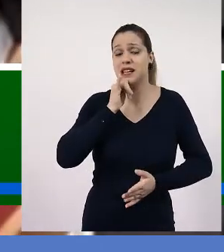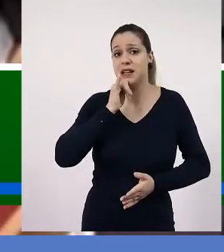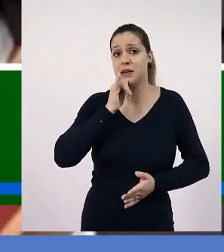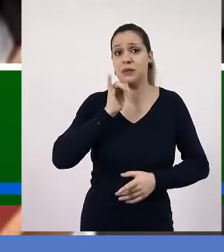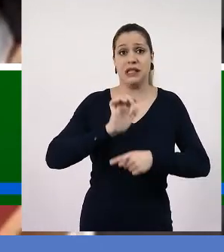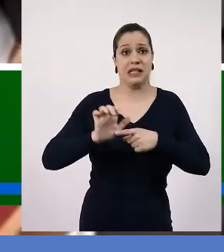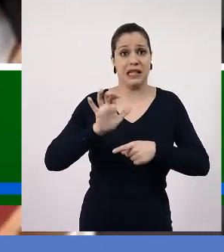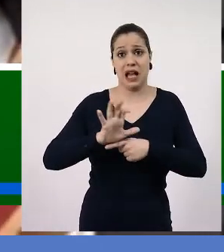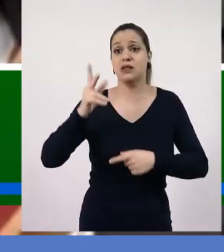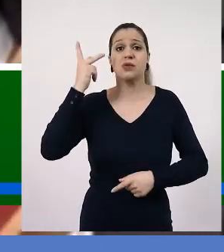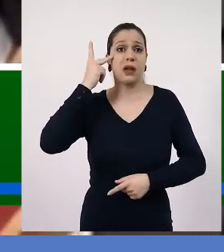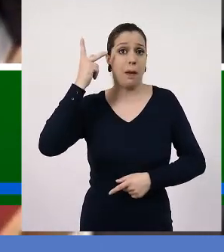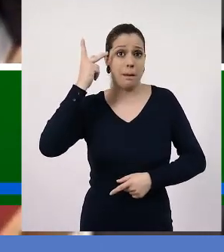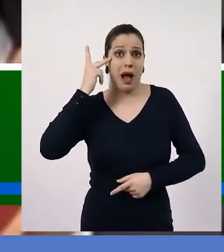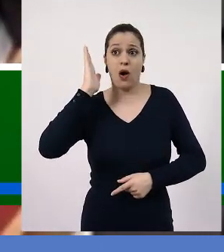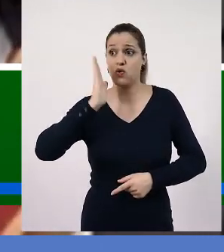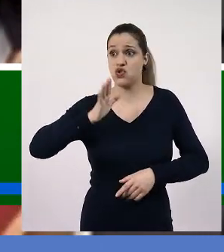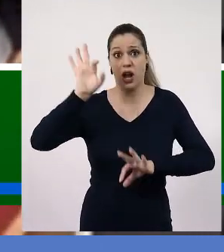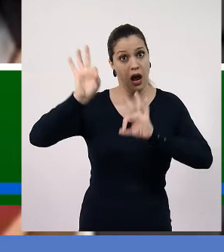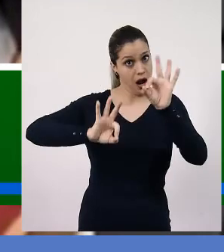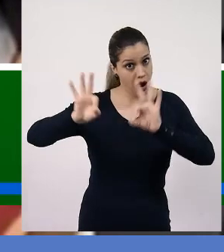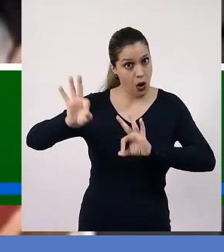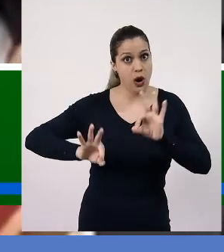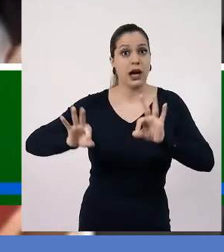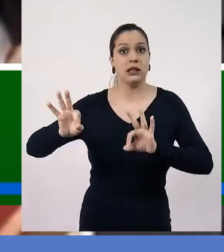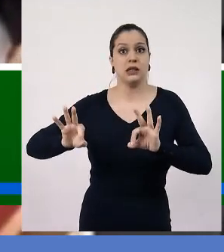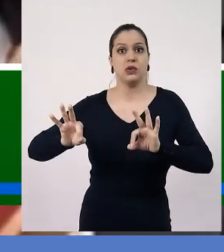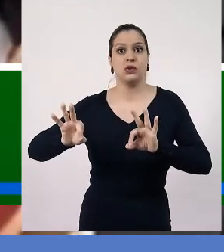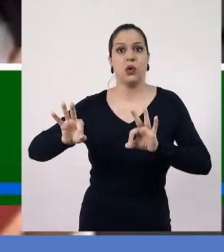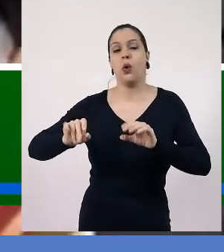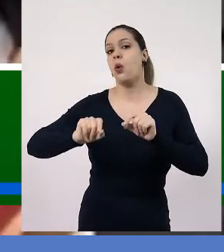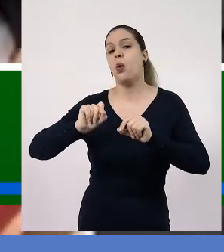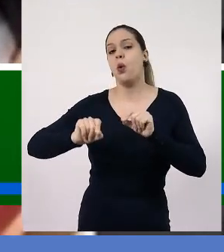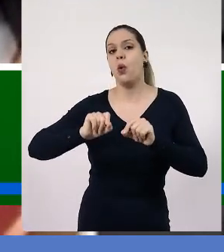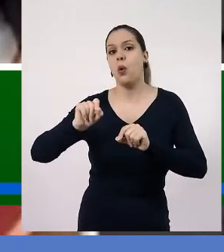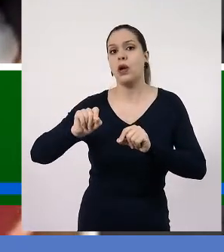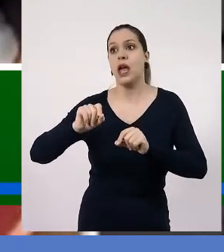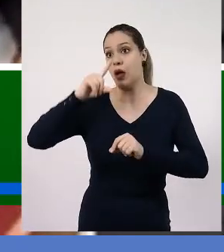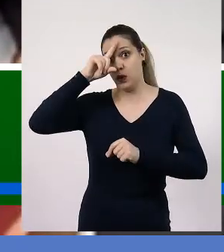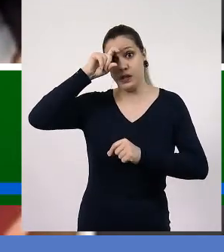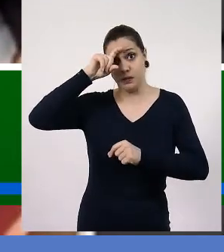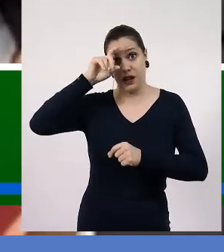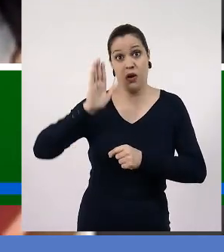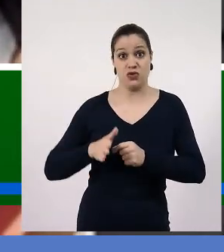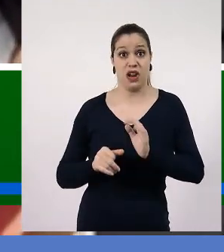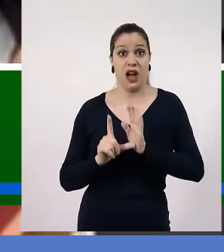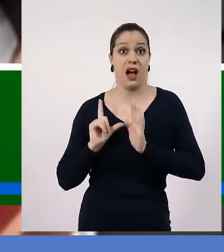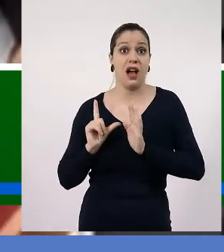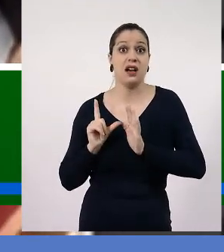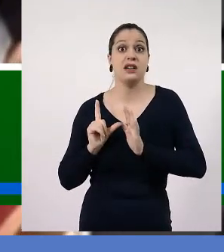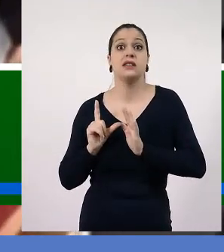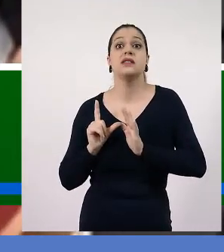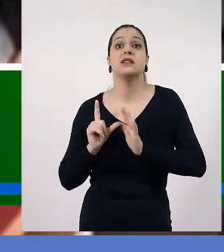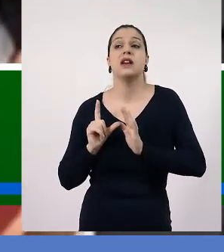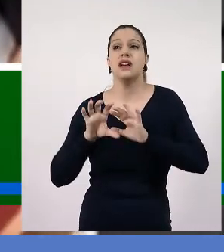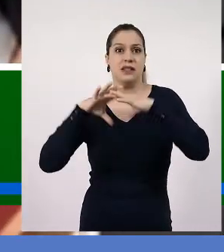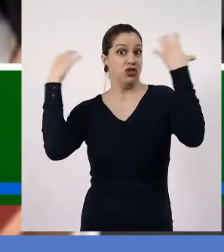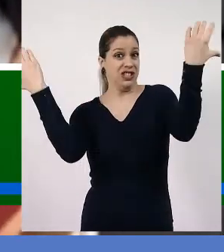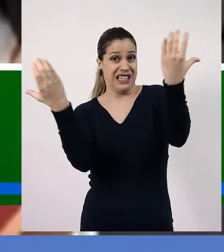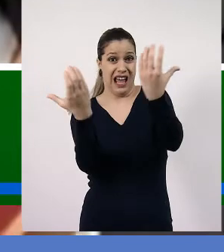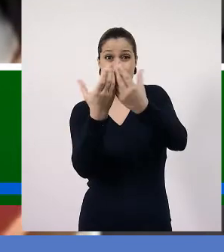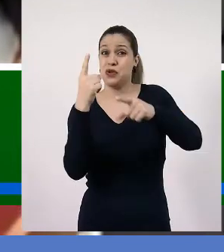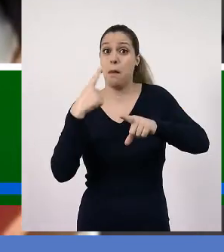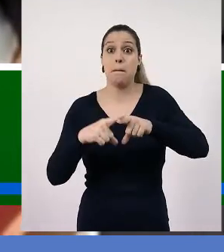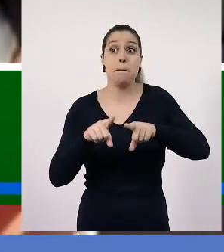Paulo, foi montado em centro de convenção, foi montado em estádios, em ginásios, foi montado em hospitais de campanha, que não está sendo suficiente.